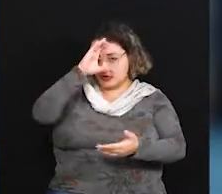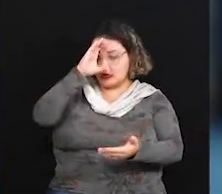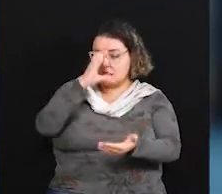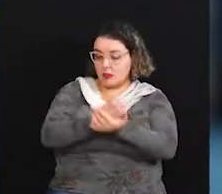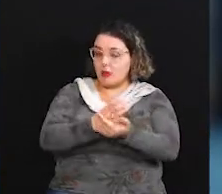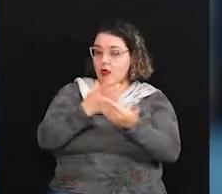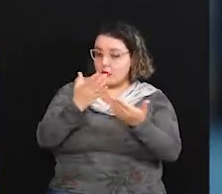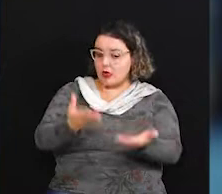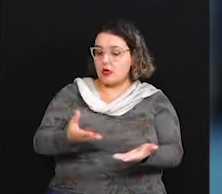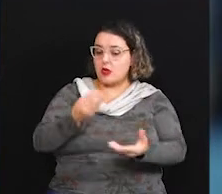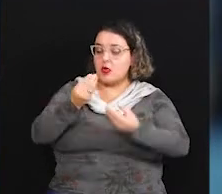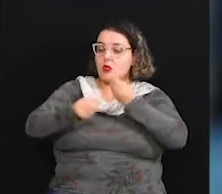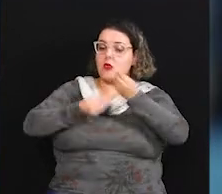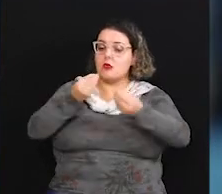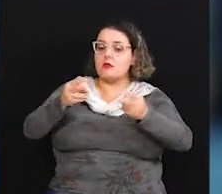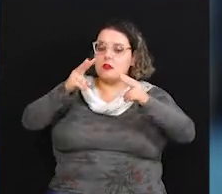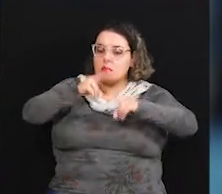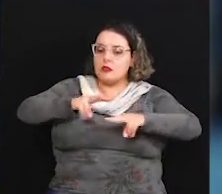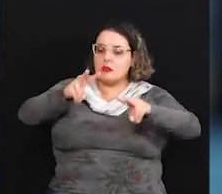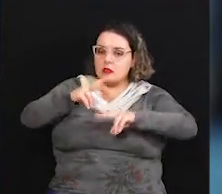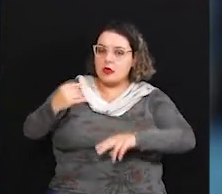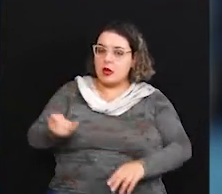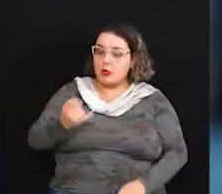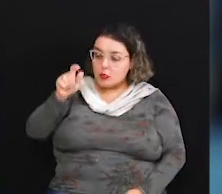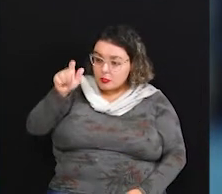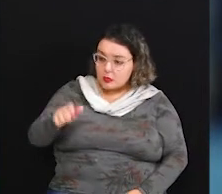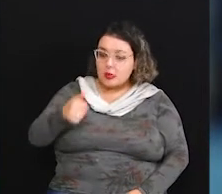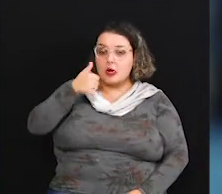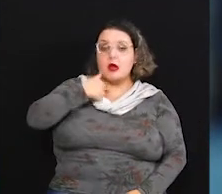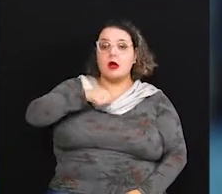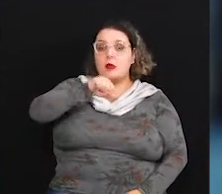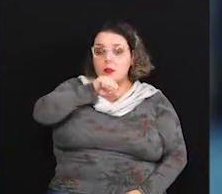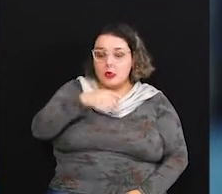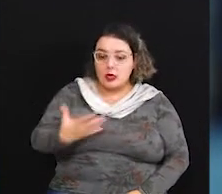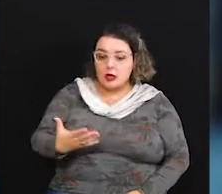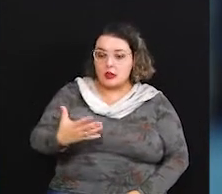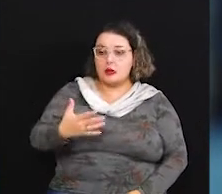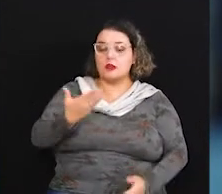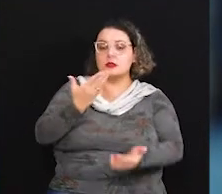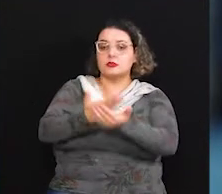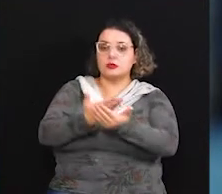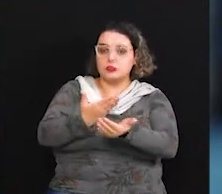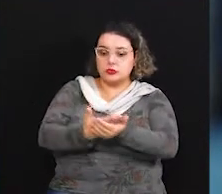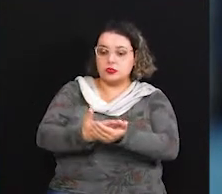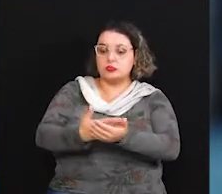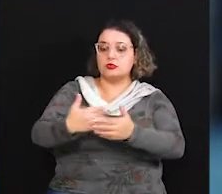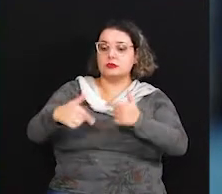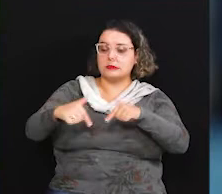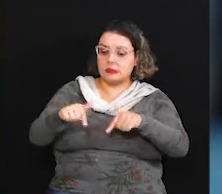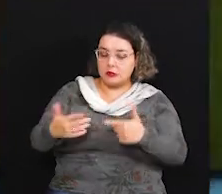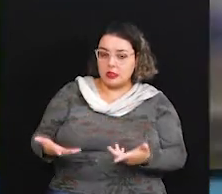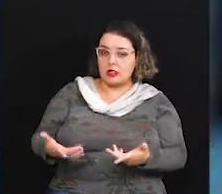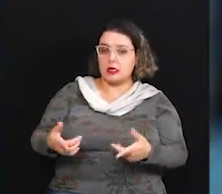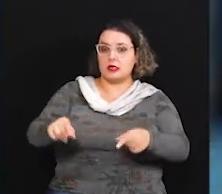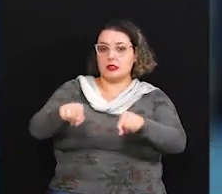de confiança. Como você vê a importância para você, que é mãe, estudante, trabalhadora, e também essa questão